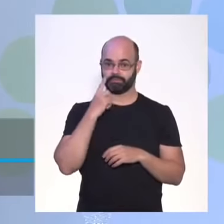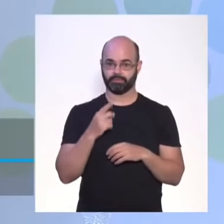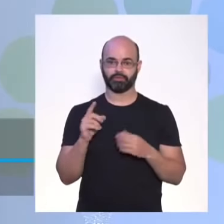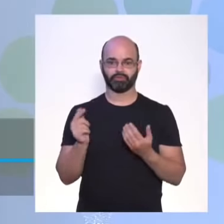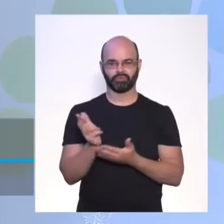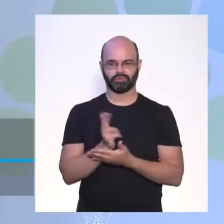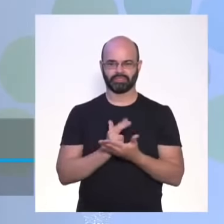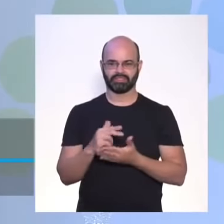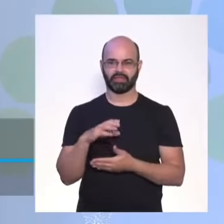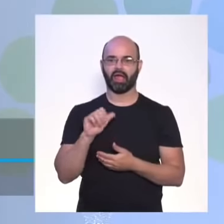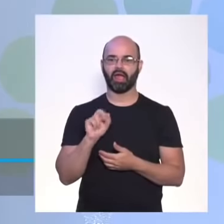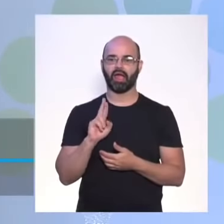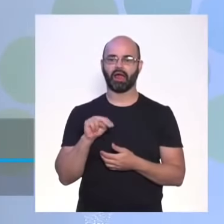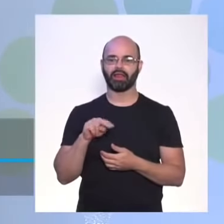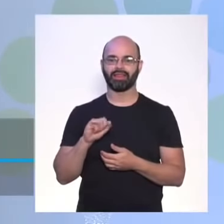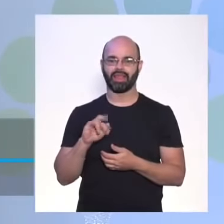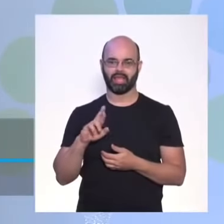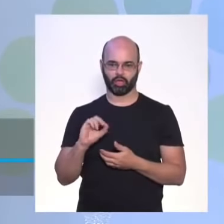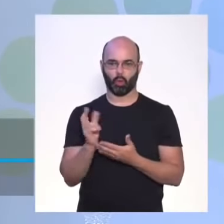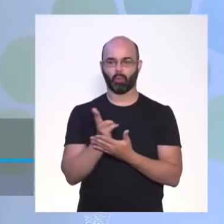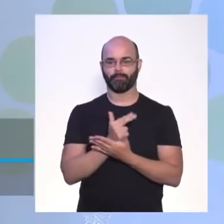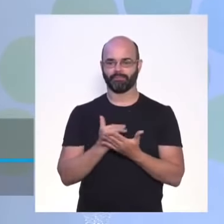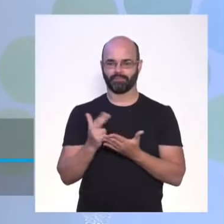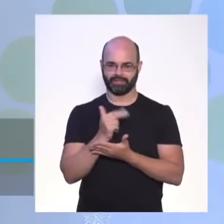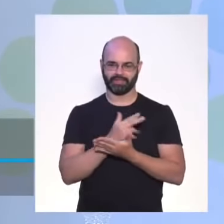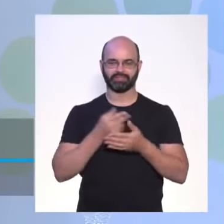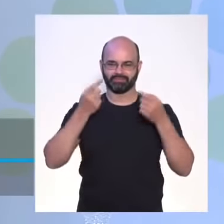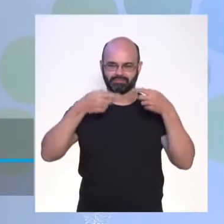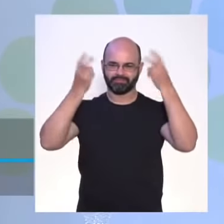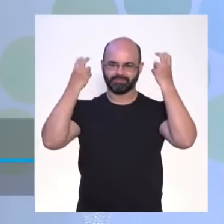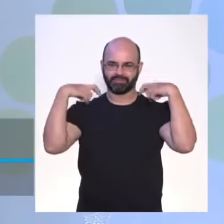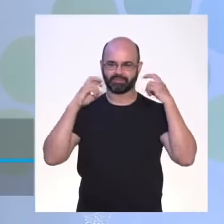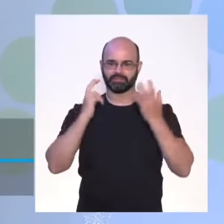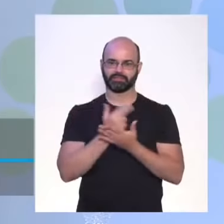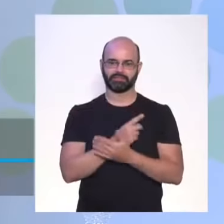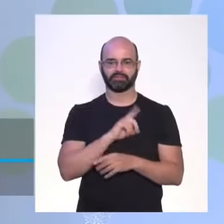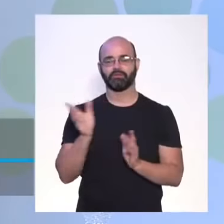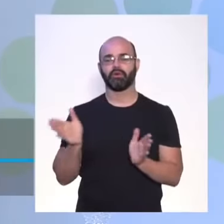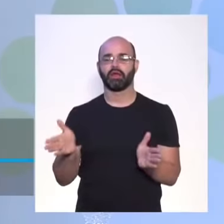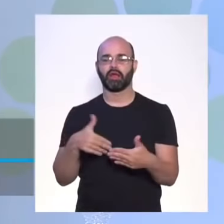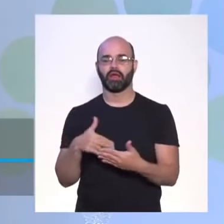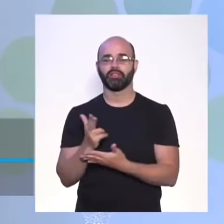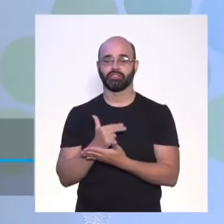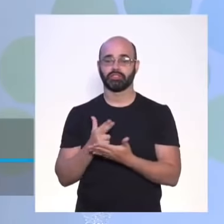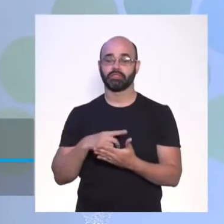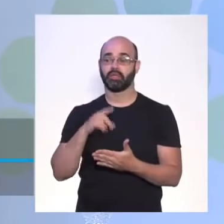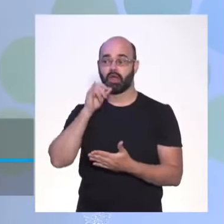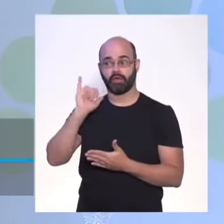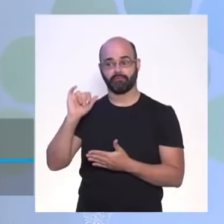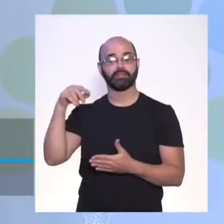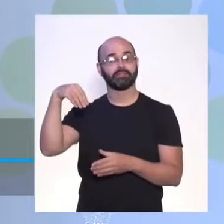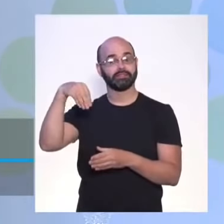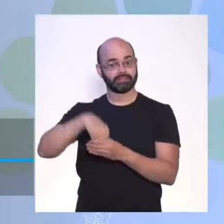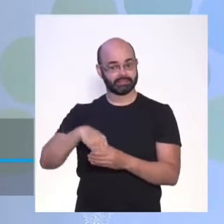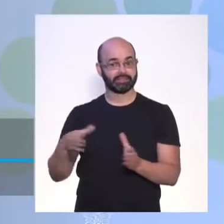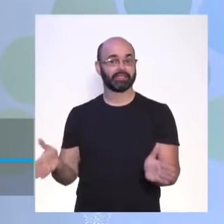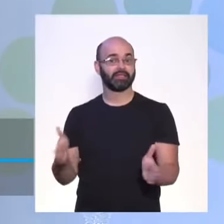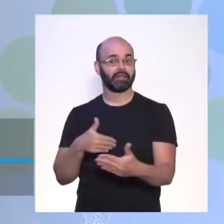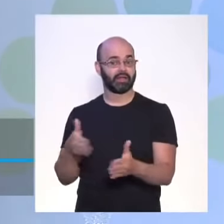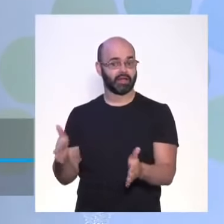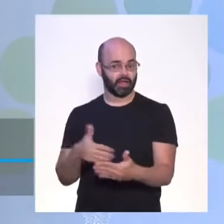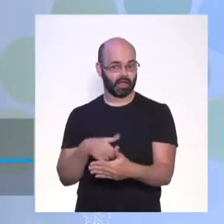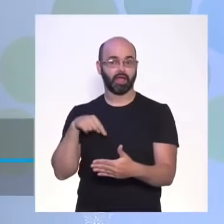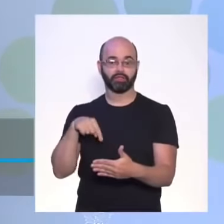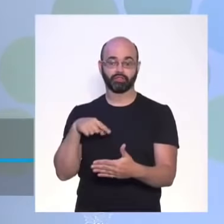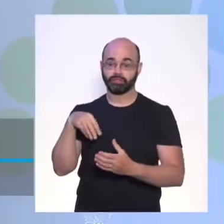desenhar um carneiro mas não fica satisfeito com desenho então o piloto desenho uma caixa e afirma que dentro dela viviam Carneiro a